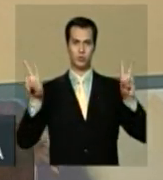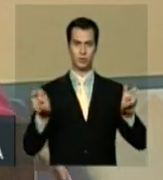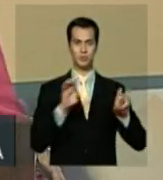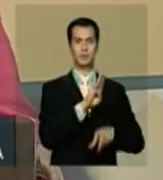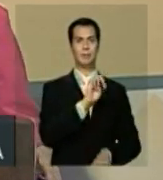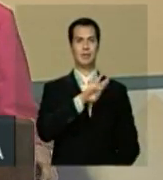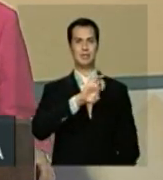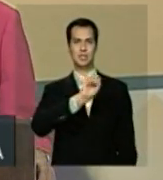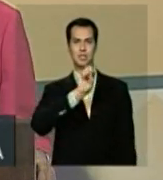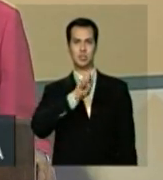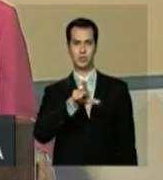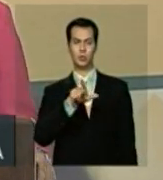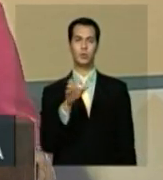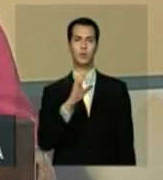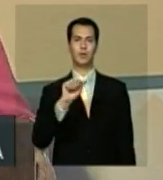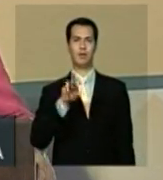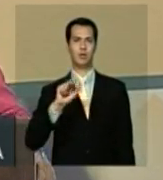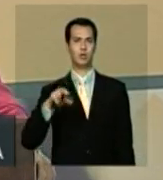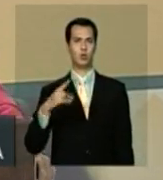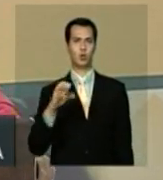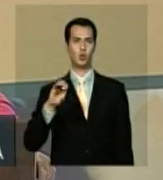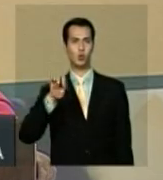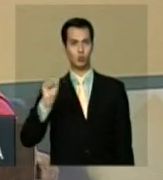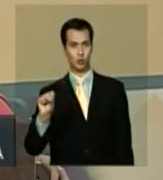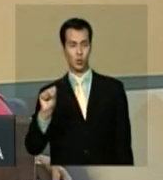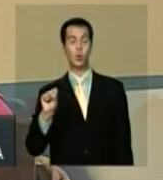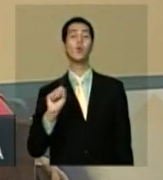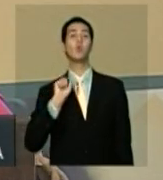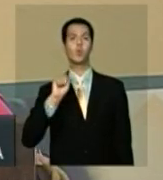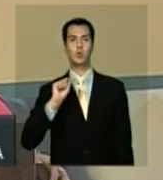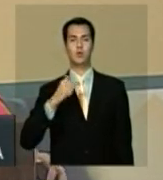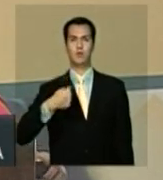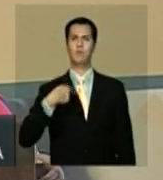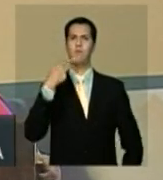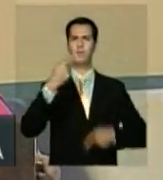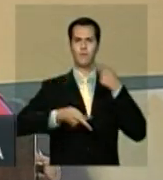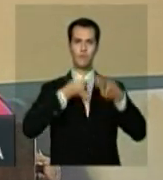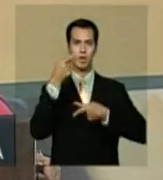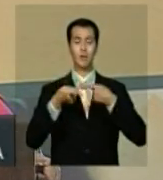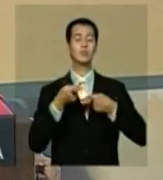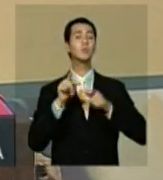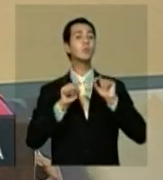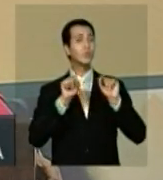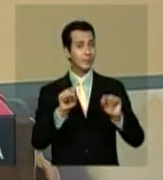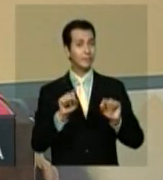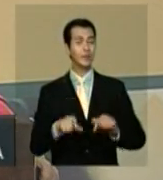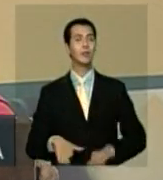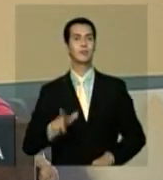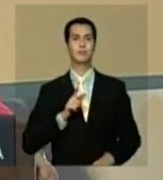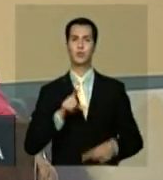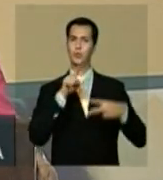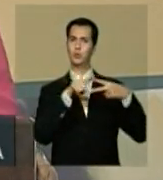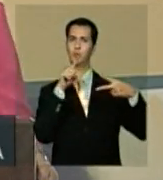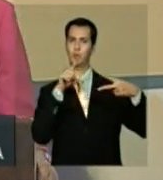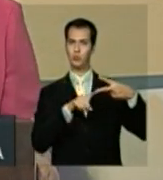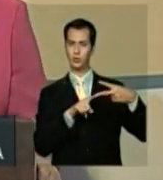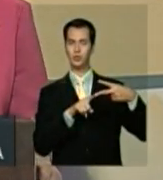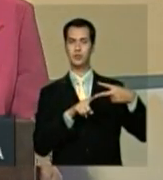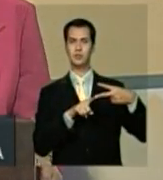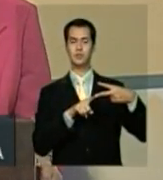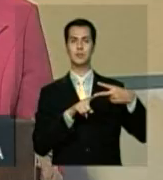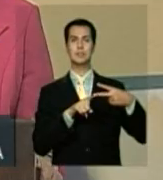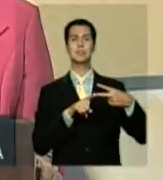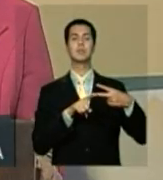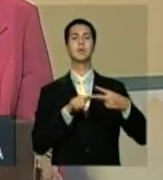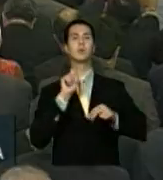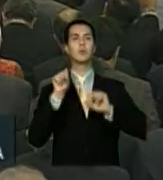Brasil carinhoso eu disse que é uma tragédia dupla uma tragédia dupla um país